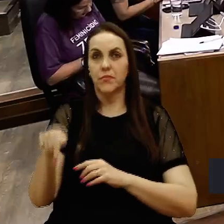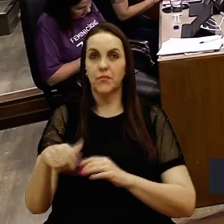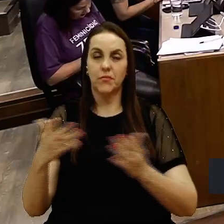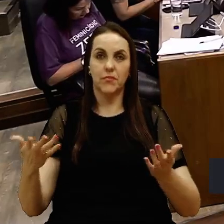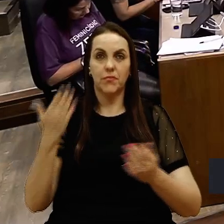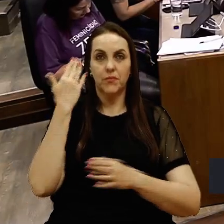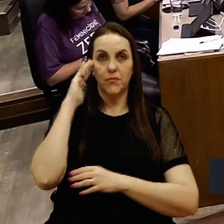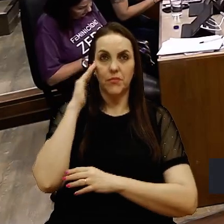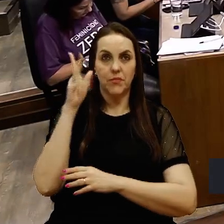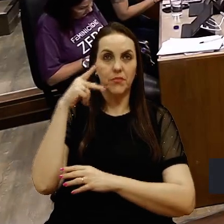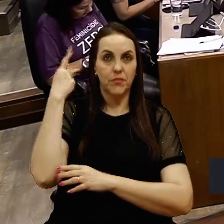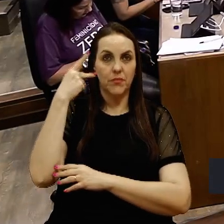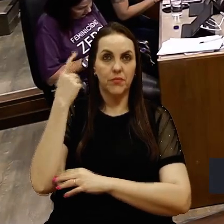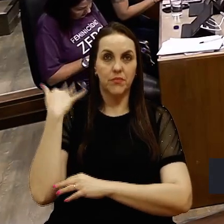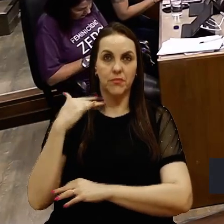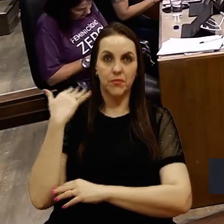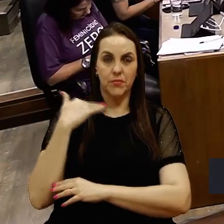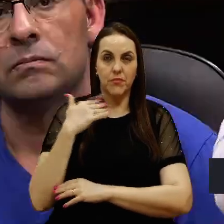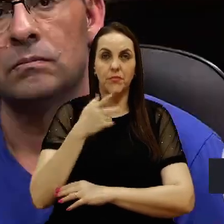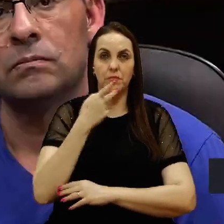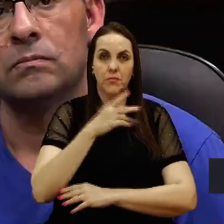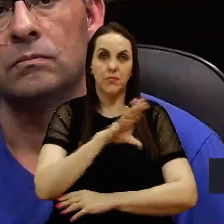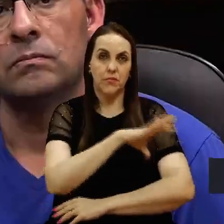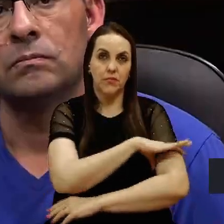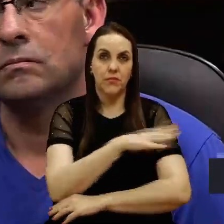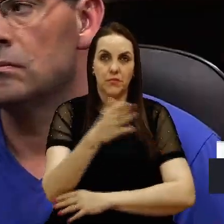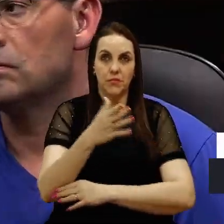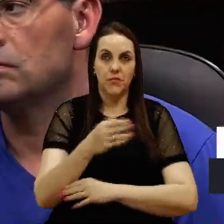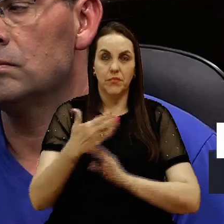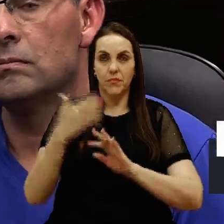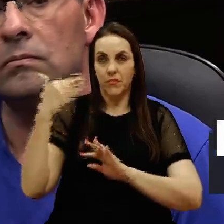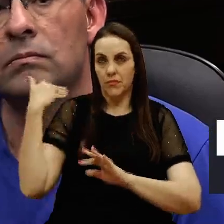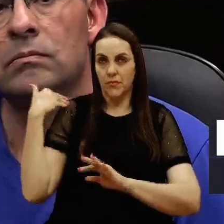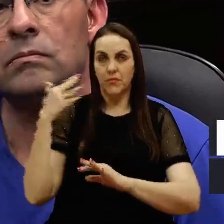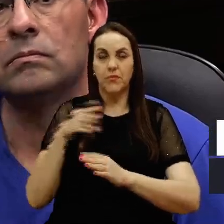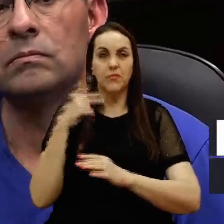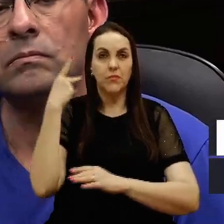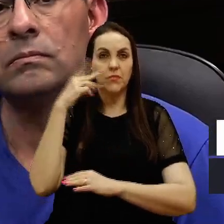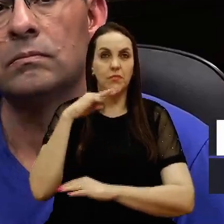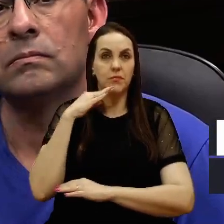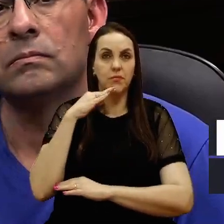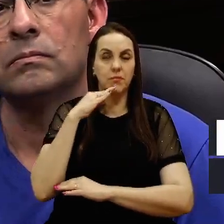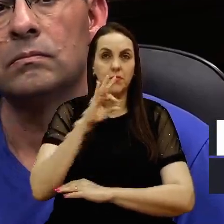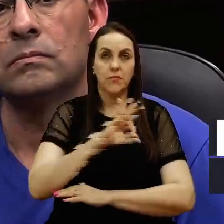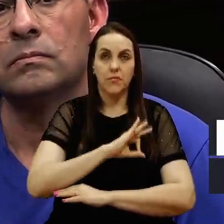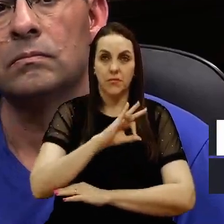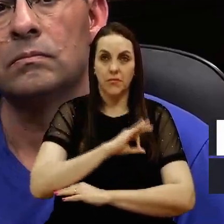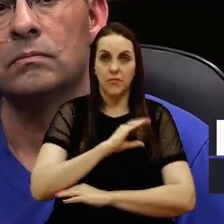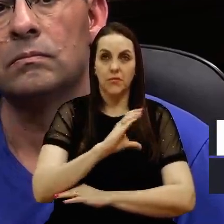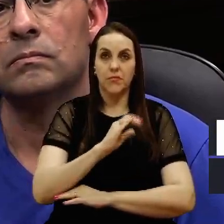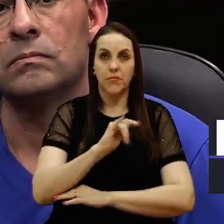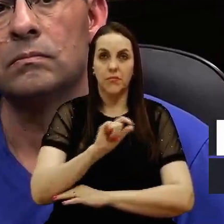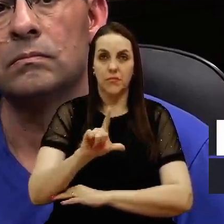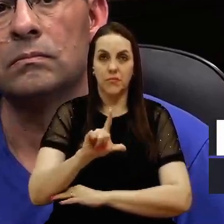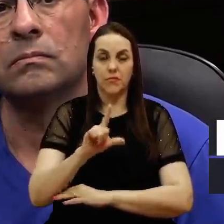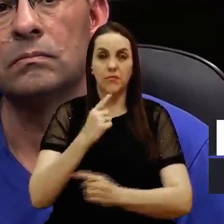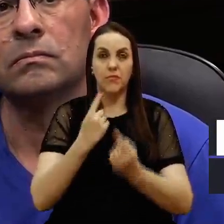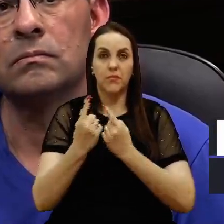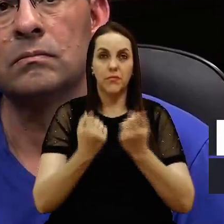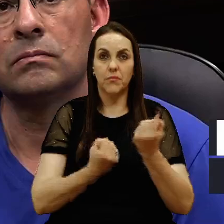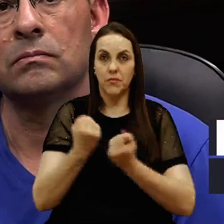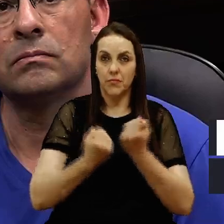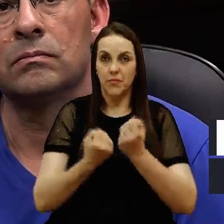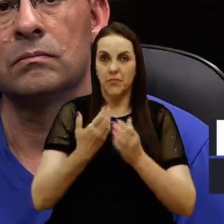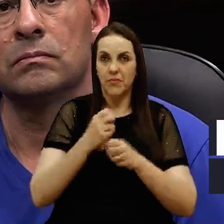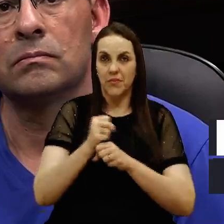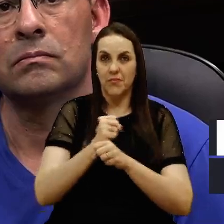Também, como já foi falado aqui, não sei se foi o capitão Ramon falou, até pouco tempo atrás, o vereador Bortola, a Polícia Civil fazia parte do trânsito, anos atrás. Vocês vão